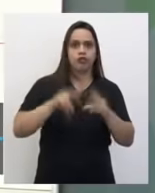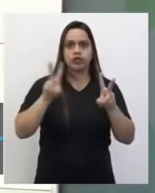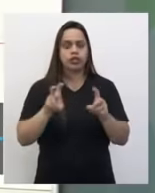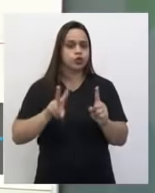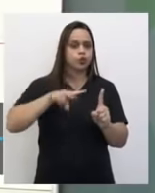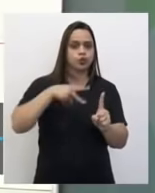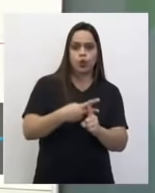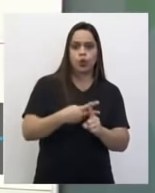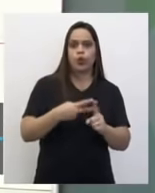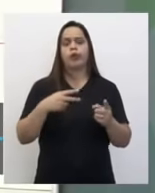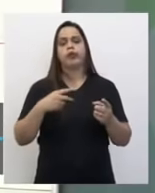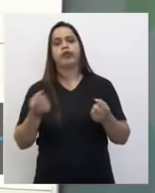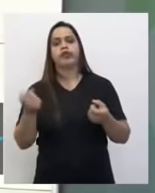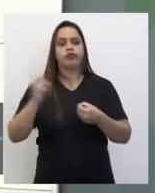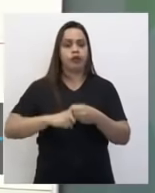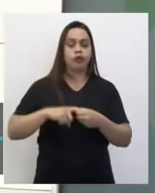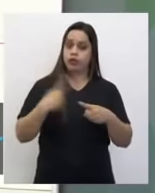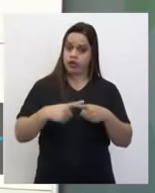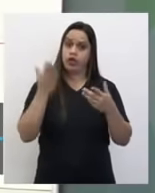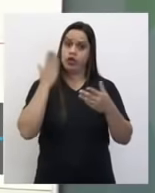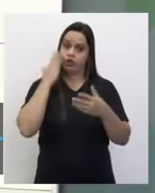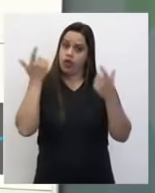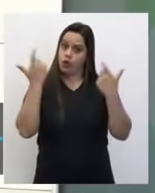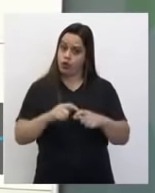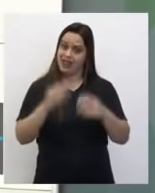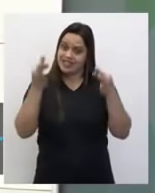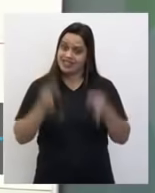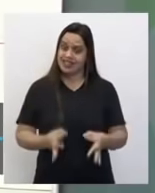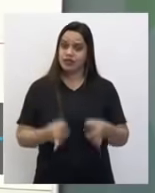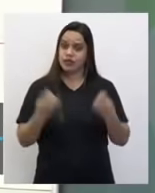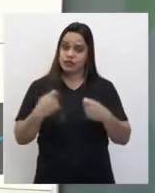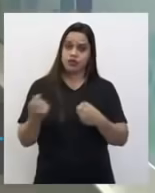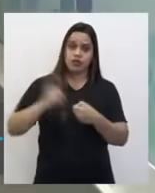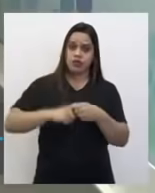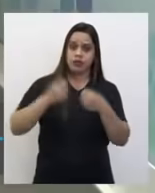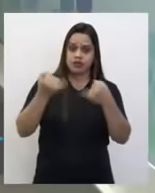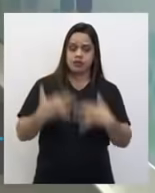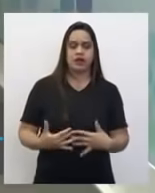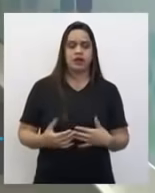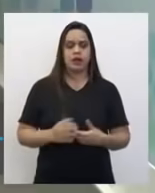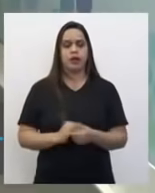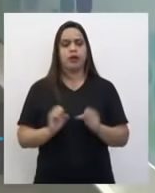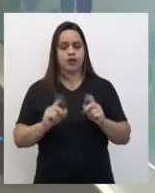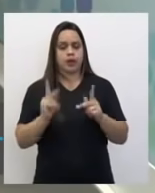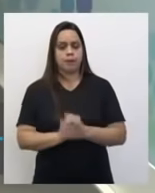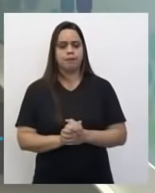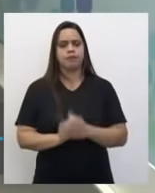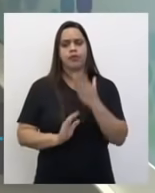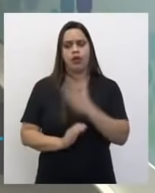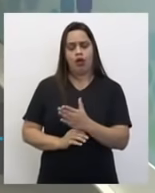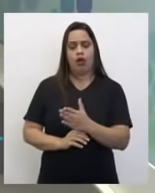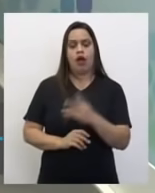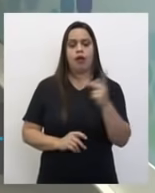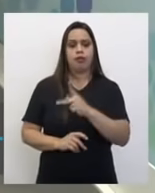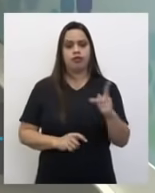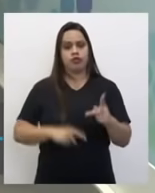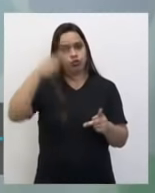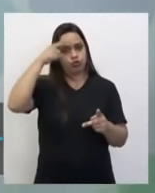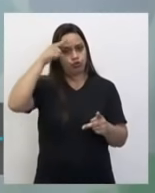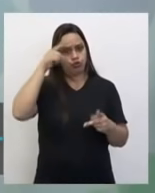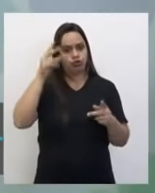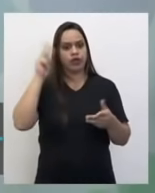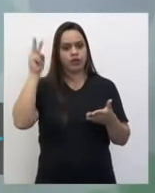aí eu sei para onde eu tenho que voltar a explicação, tá? Não coloca só não estou entendendo". Isso. Só que, gente, olha, a professora Juliana fica aqui,